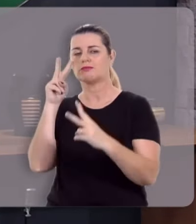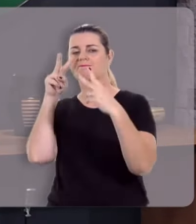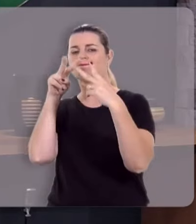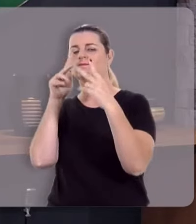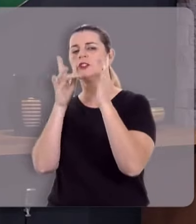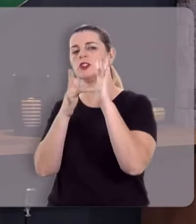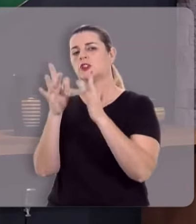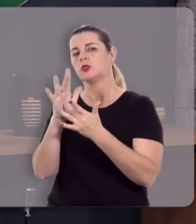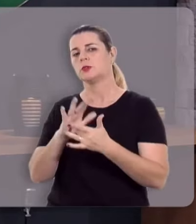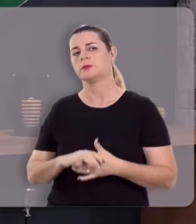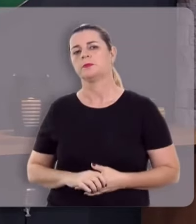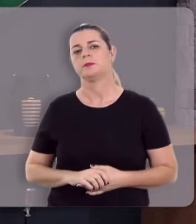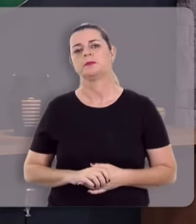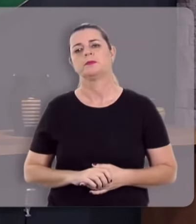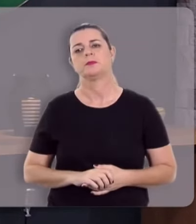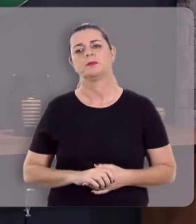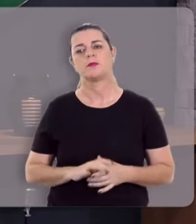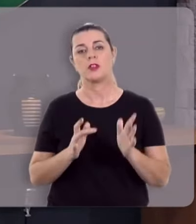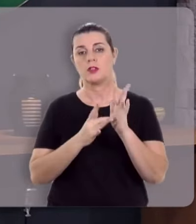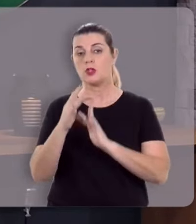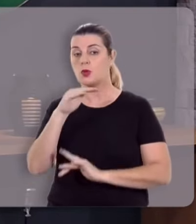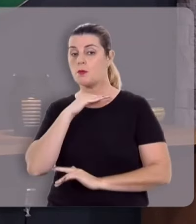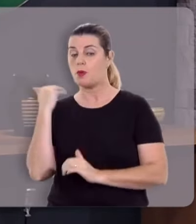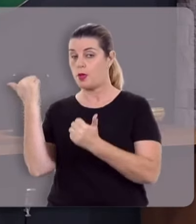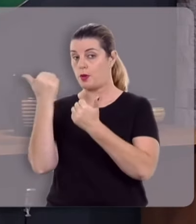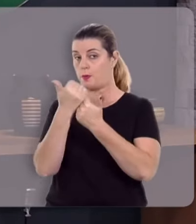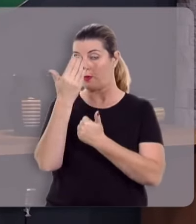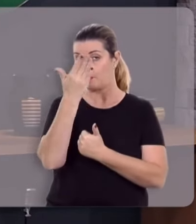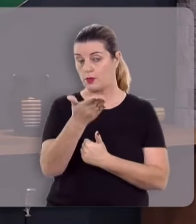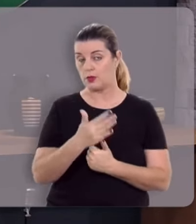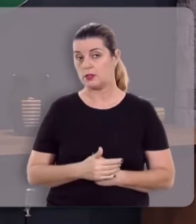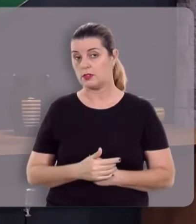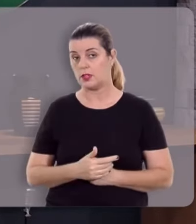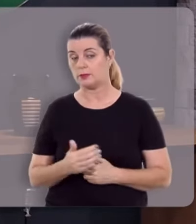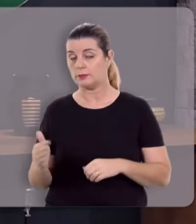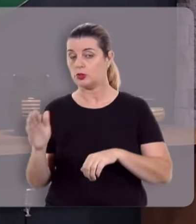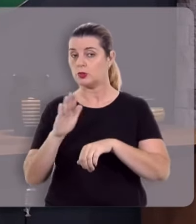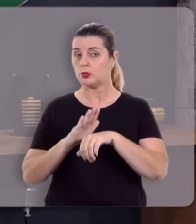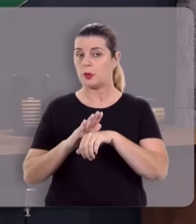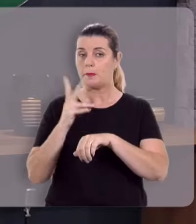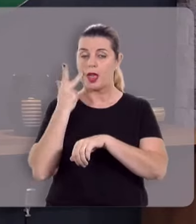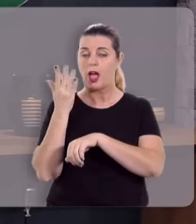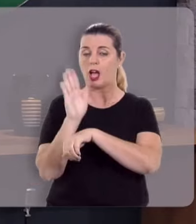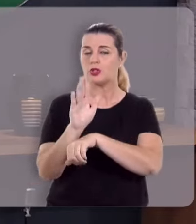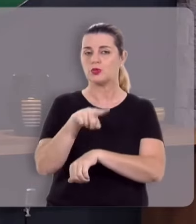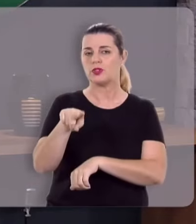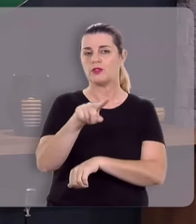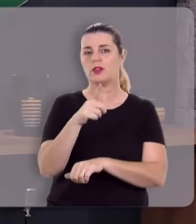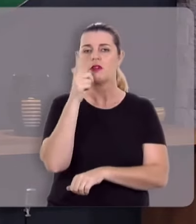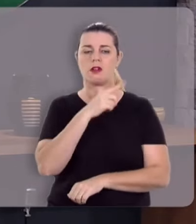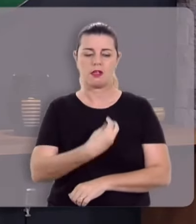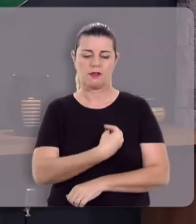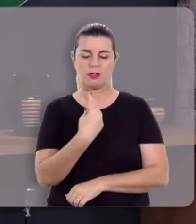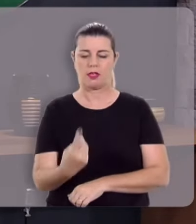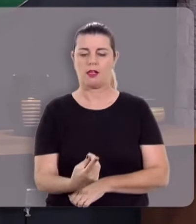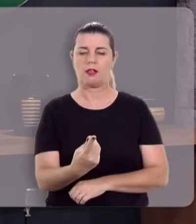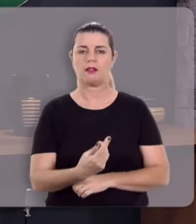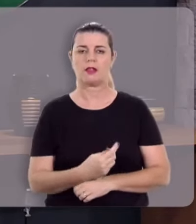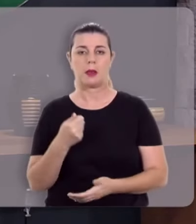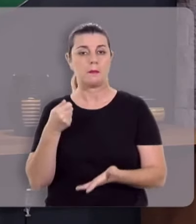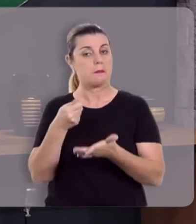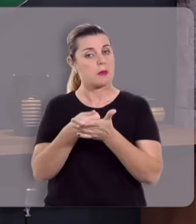Jesus. Ele morreu no seu lugar, em seu favor, para dar a você a vida eterna. Ele